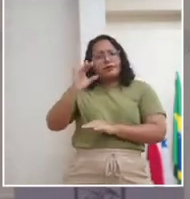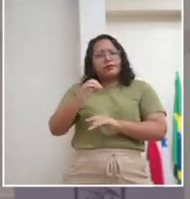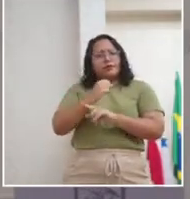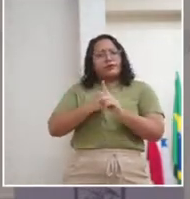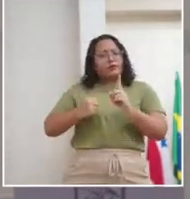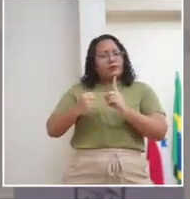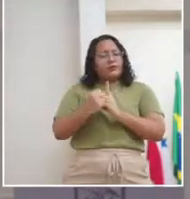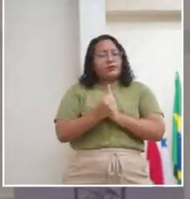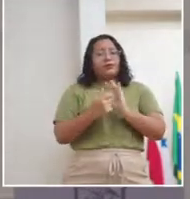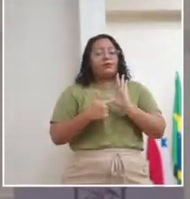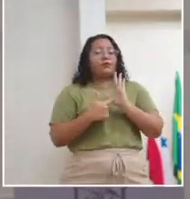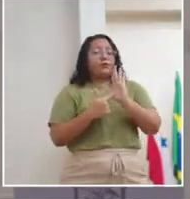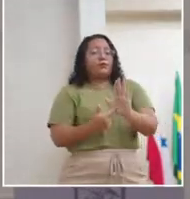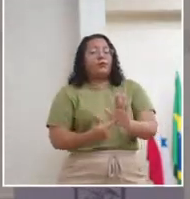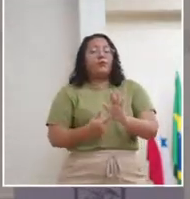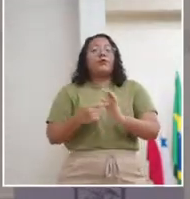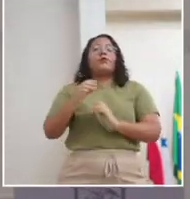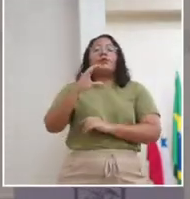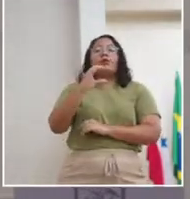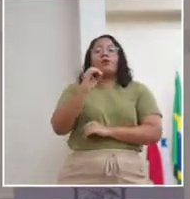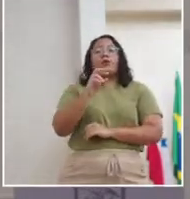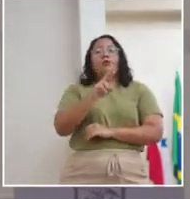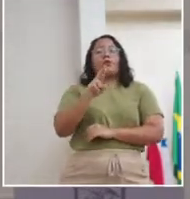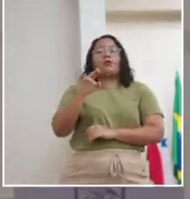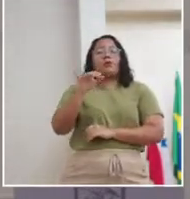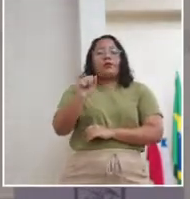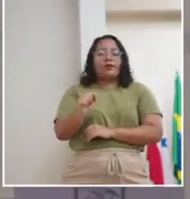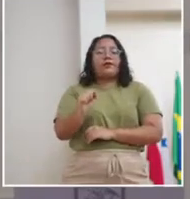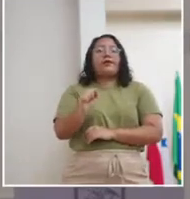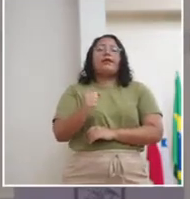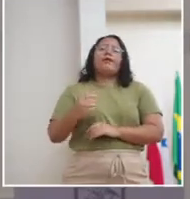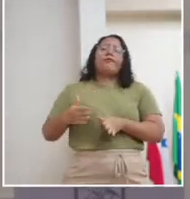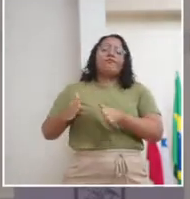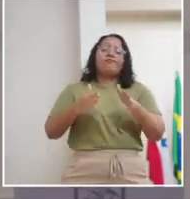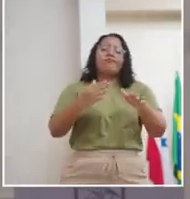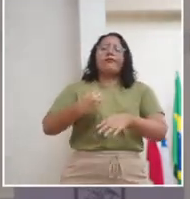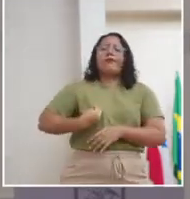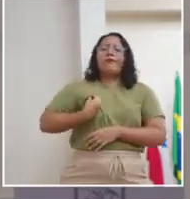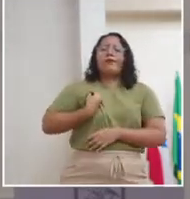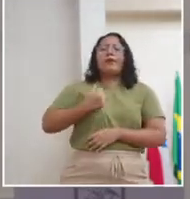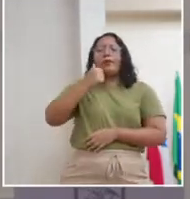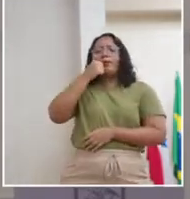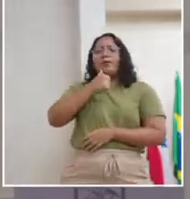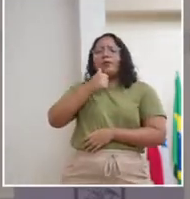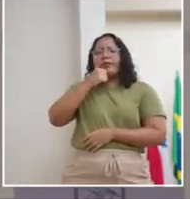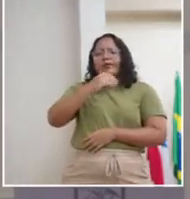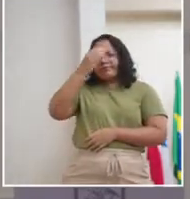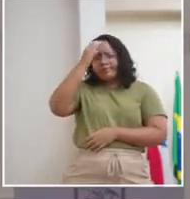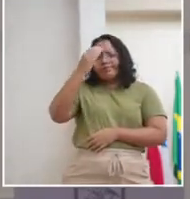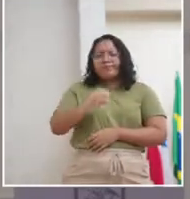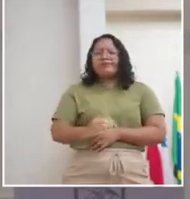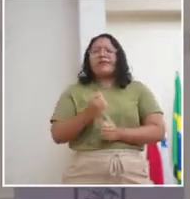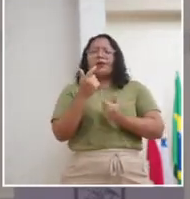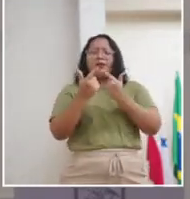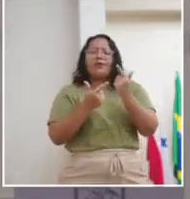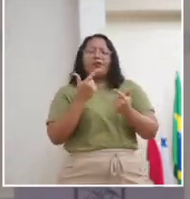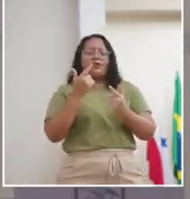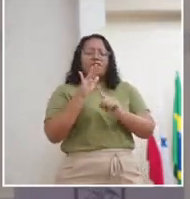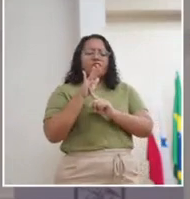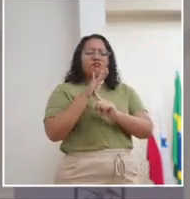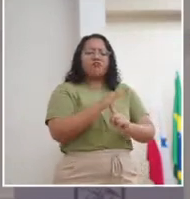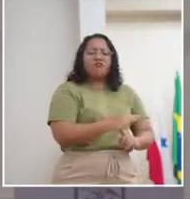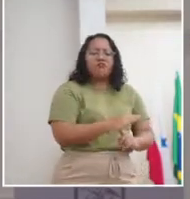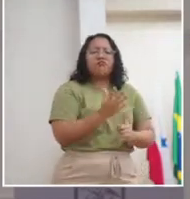Como nos indica a saudosa Marisa Correia, as trajetórias de mulheres cientistas são, por vezes, negligenciadas na historiografia